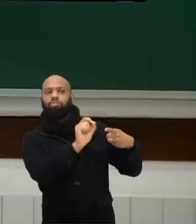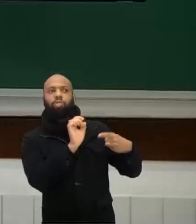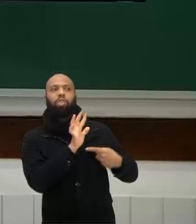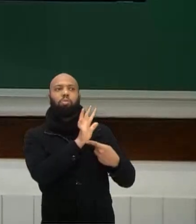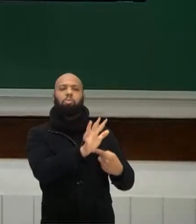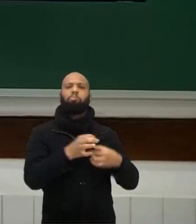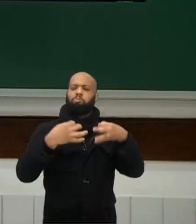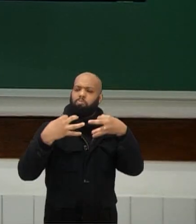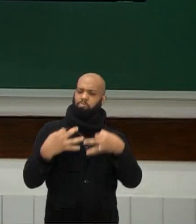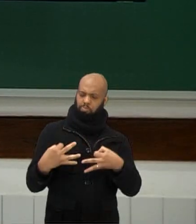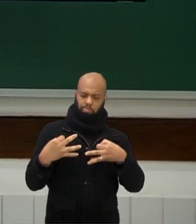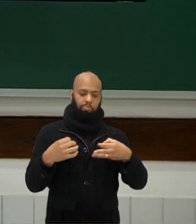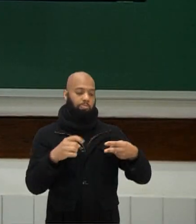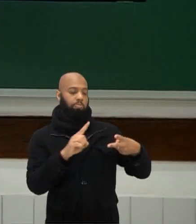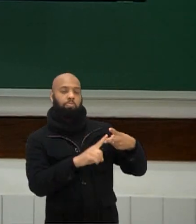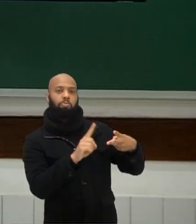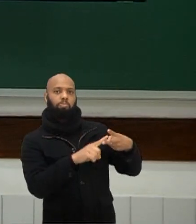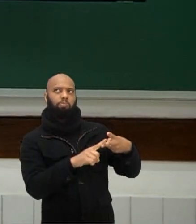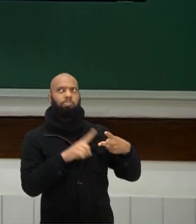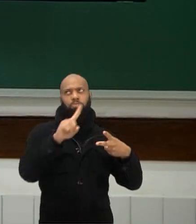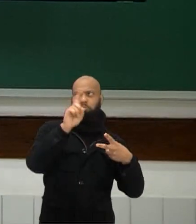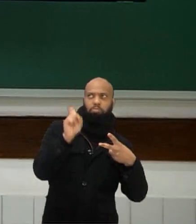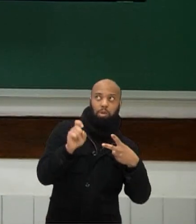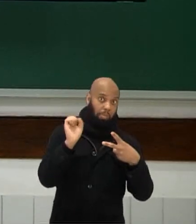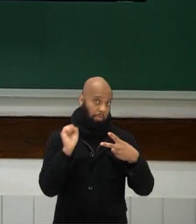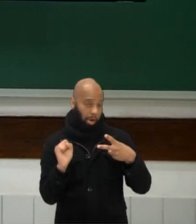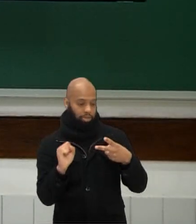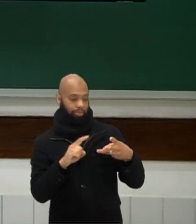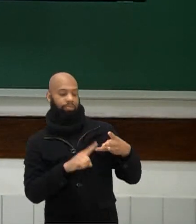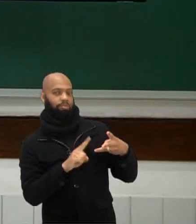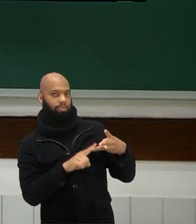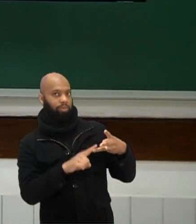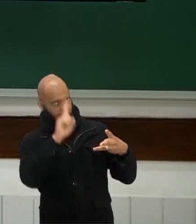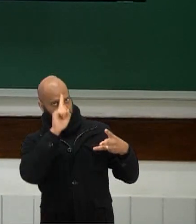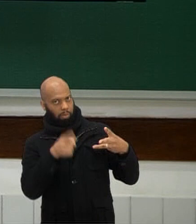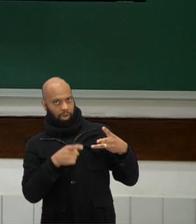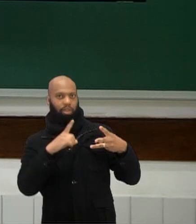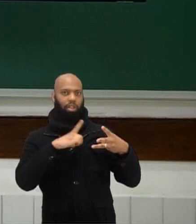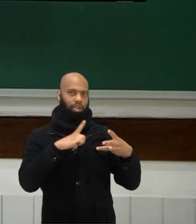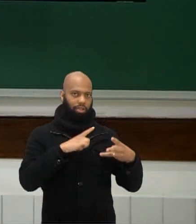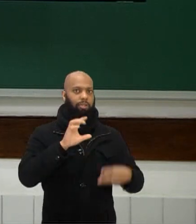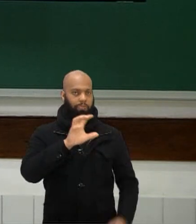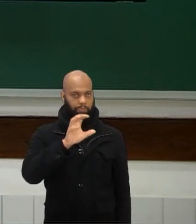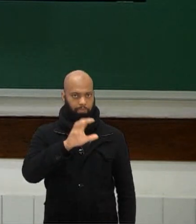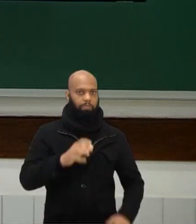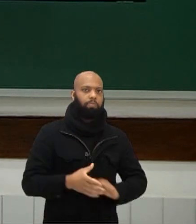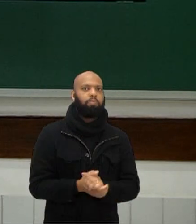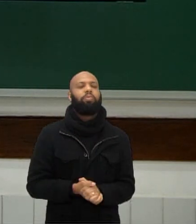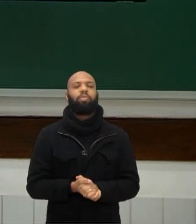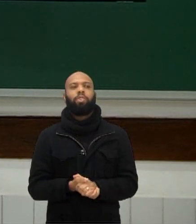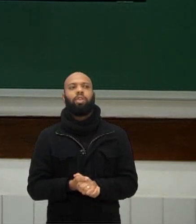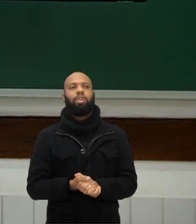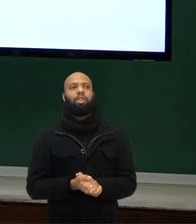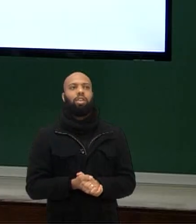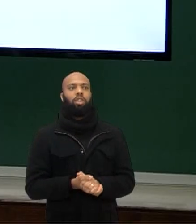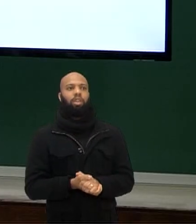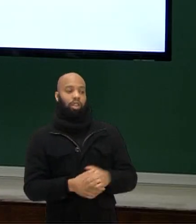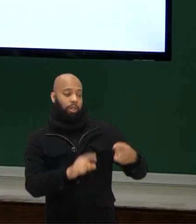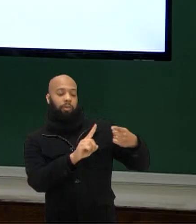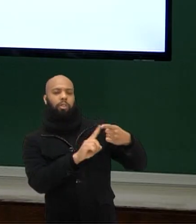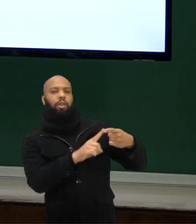uma certeza, o subjuntivo uma hipótese e o imperativo ali uma ordem ou uma súplica. No